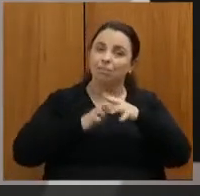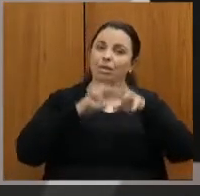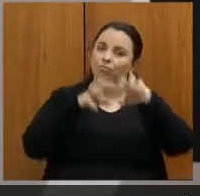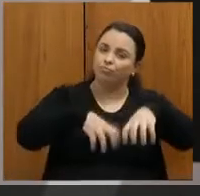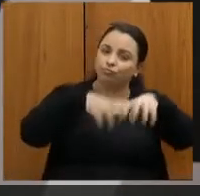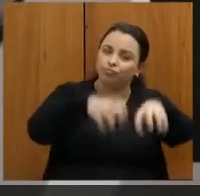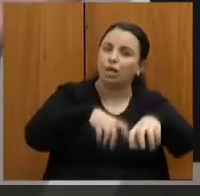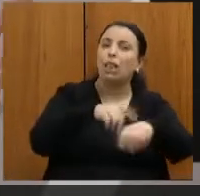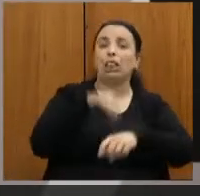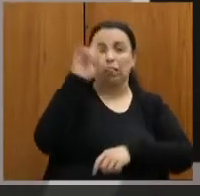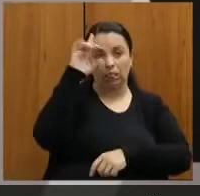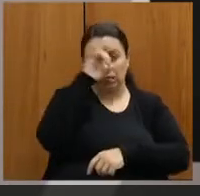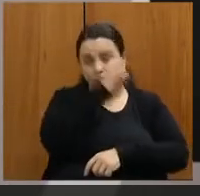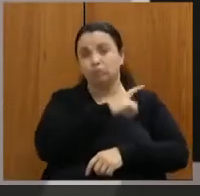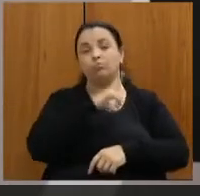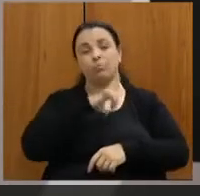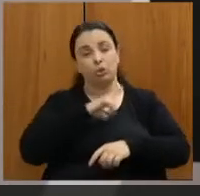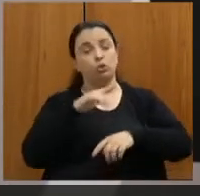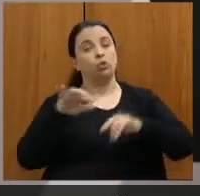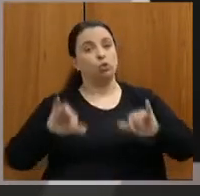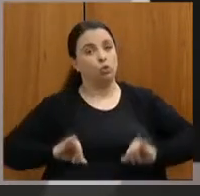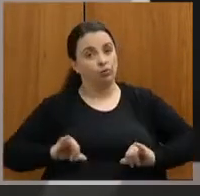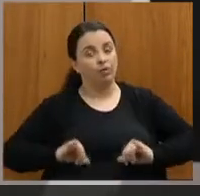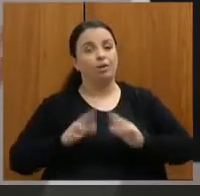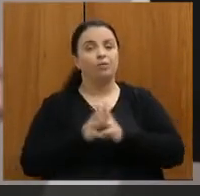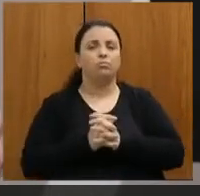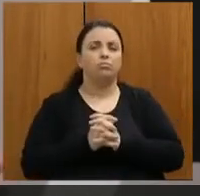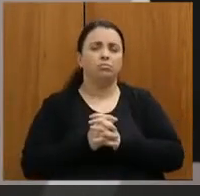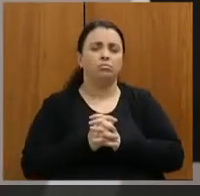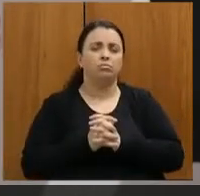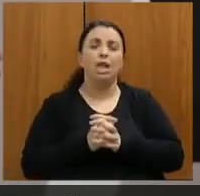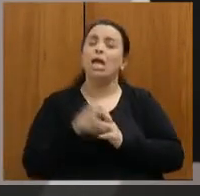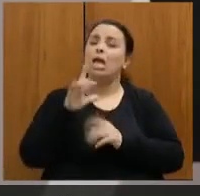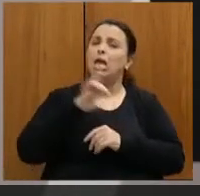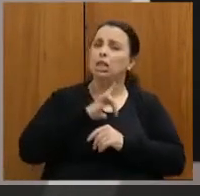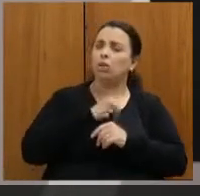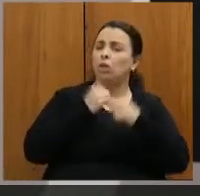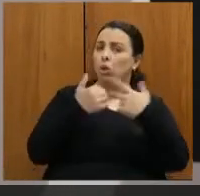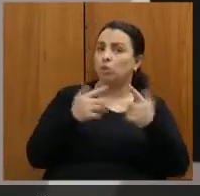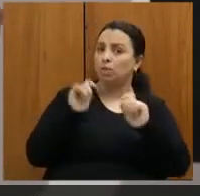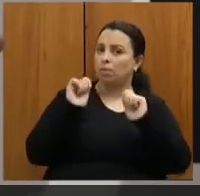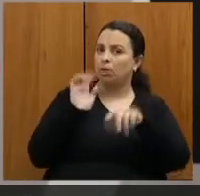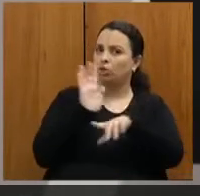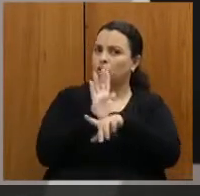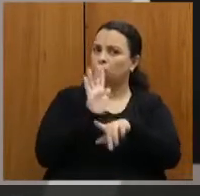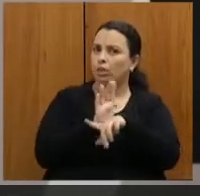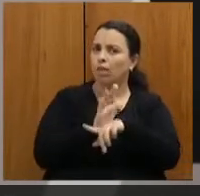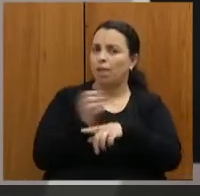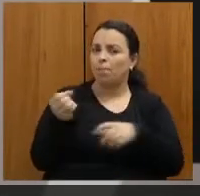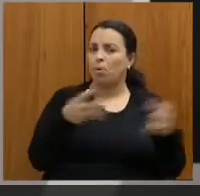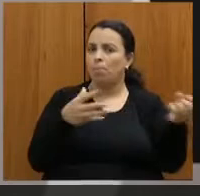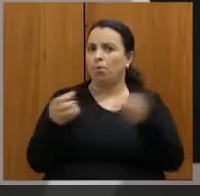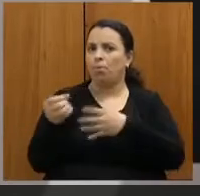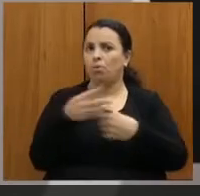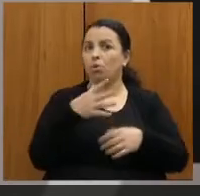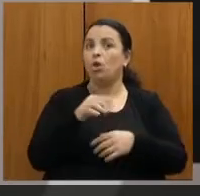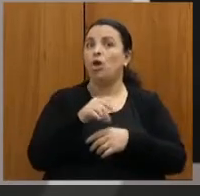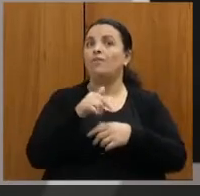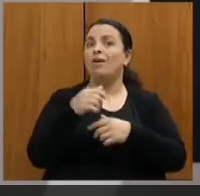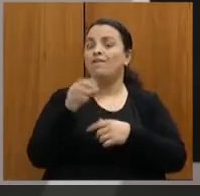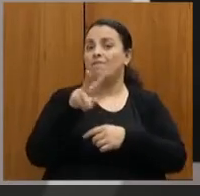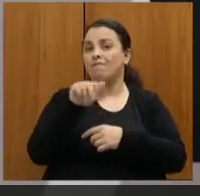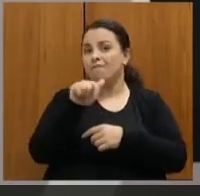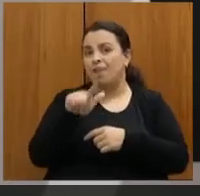a gente tem uma gama de coisas que te ajuda a geração de emprego e O agronegócio hoje o setor produtivo